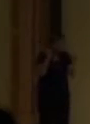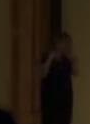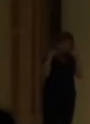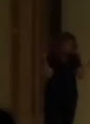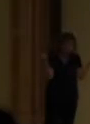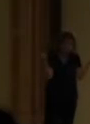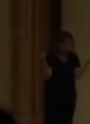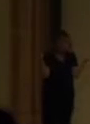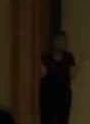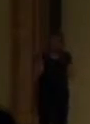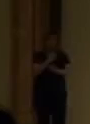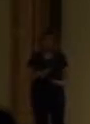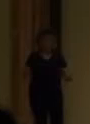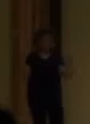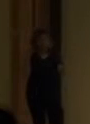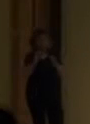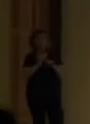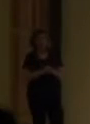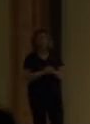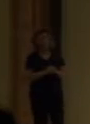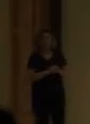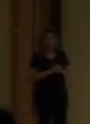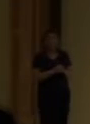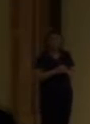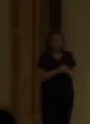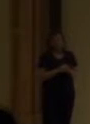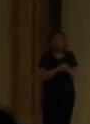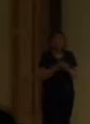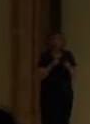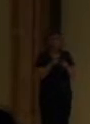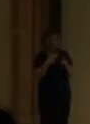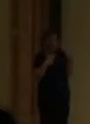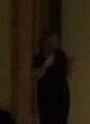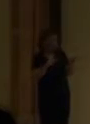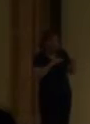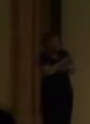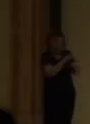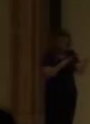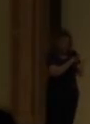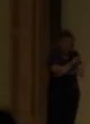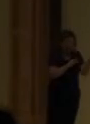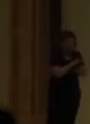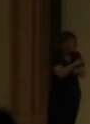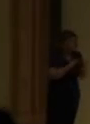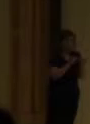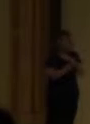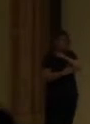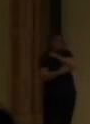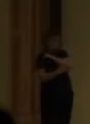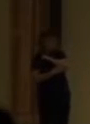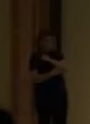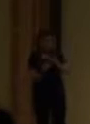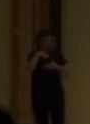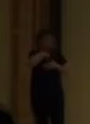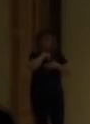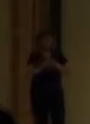vocabulários para desconfiança, traição, dissimulação, avareza, inveja, perdão, etc.